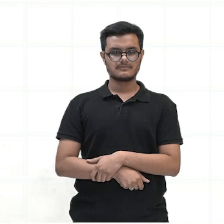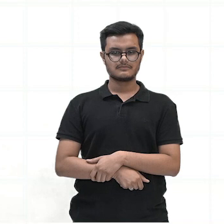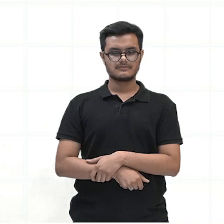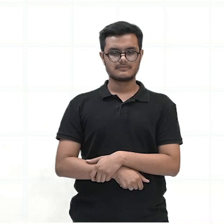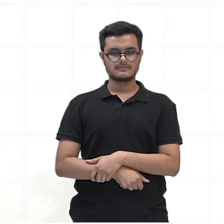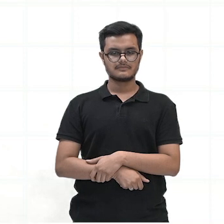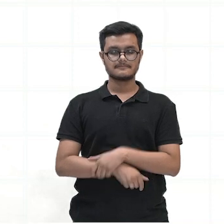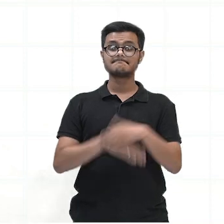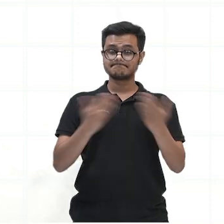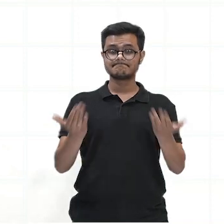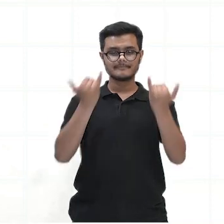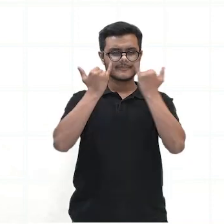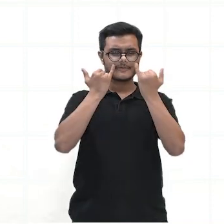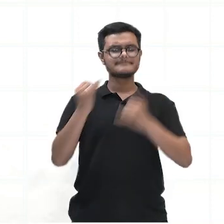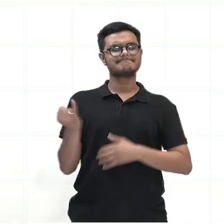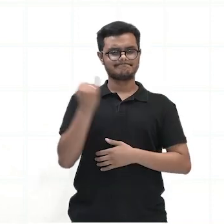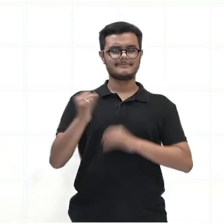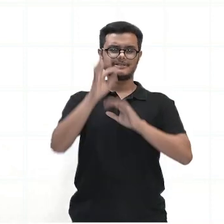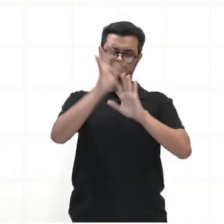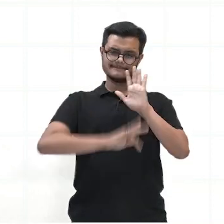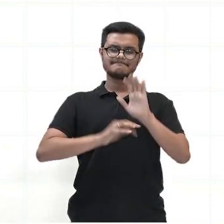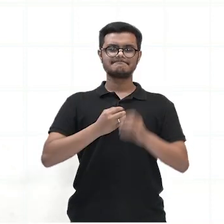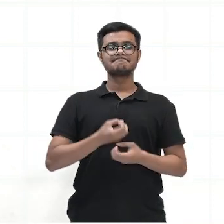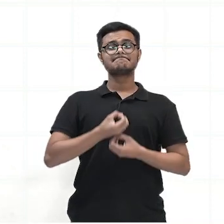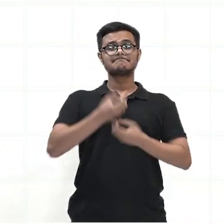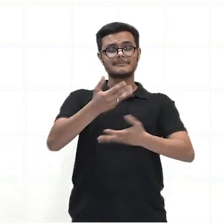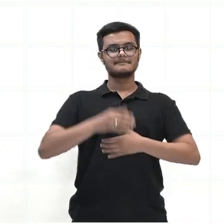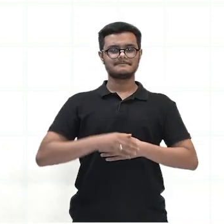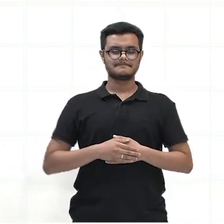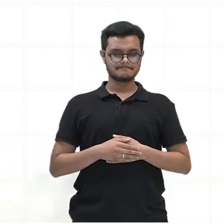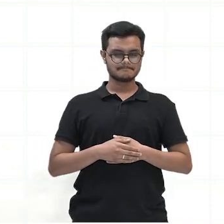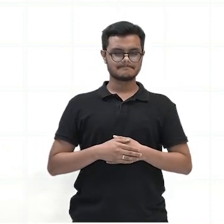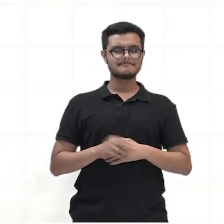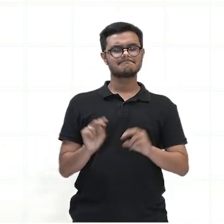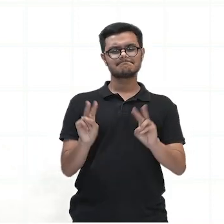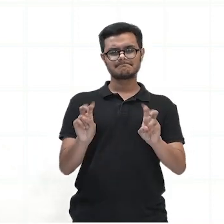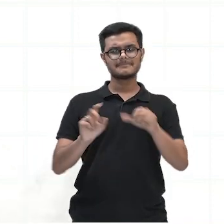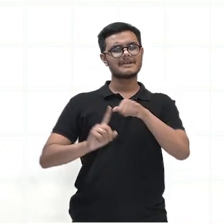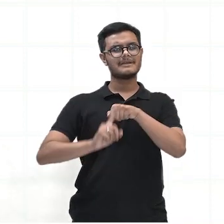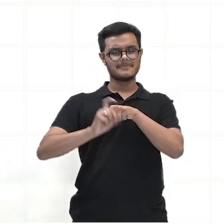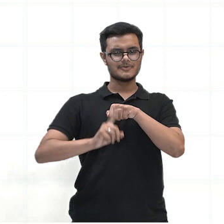Então, uma informação extra para vocês a respeito dos